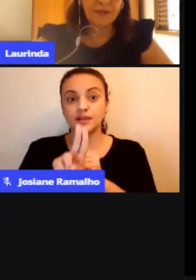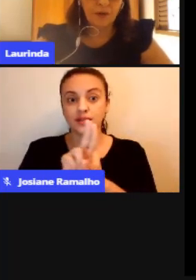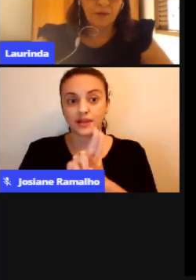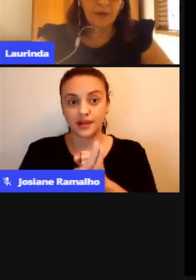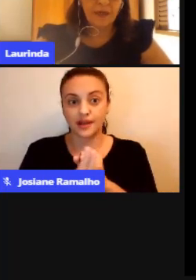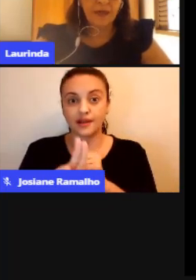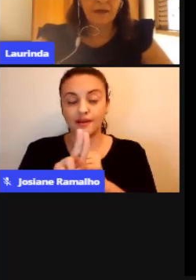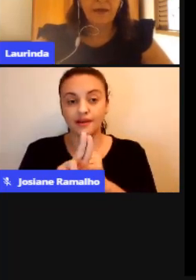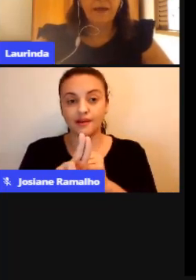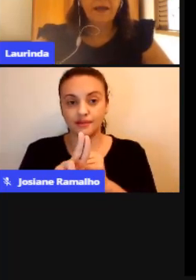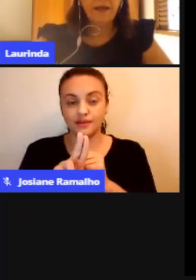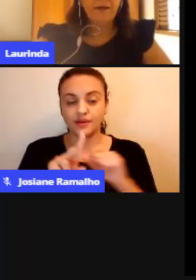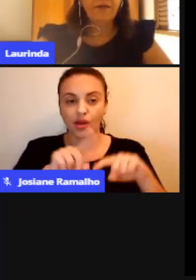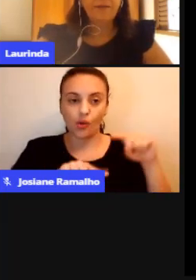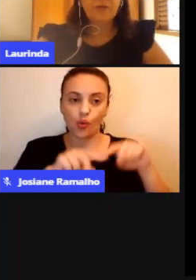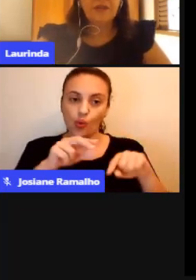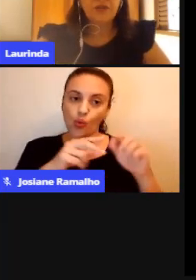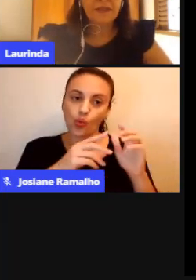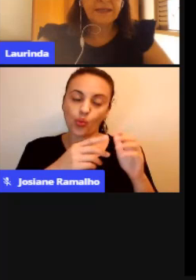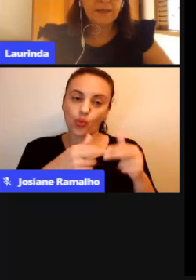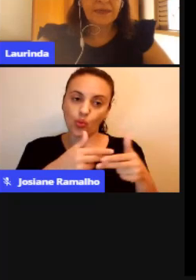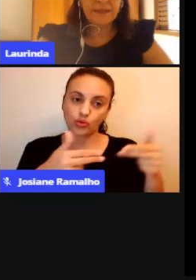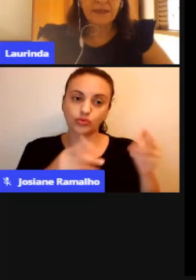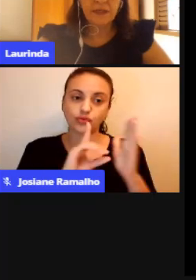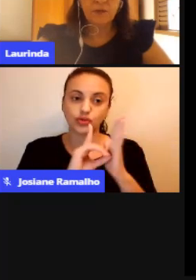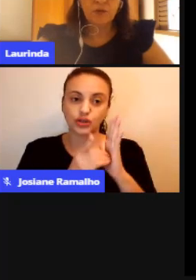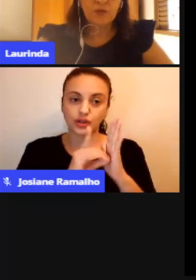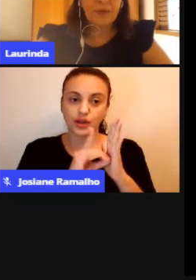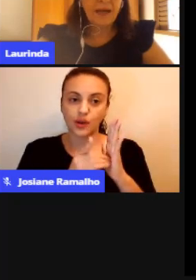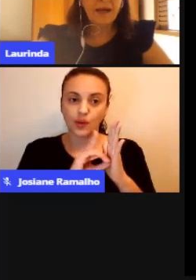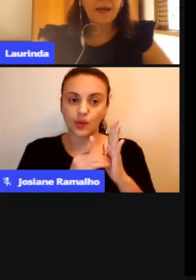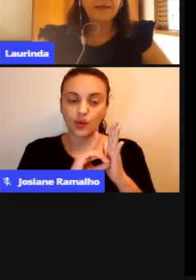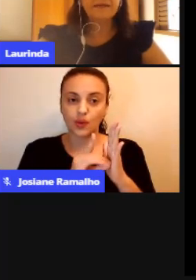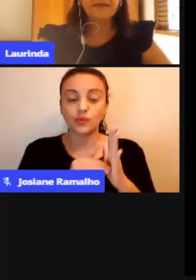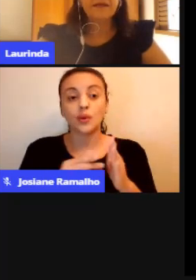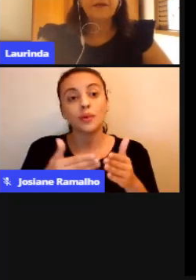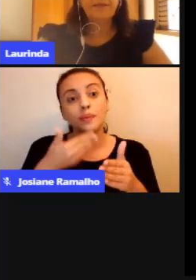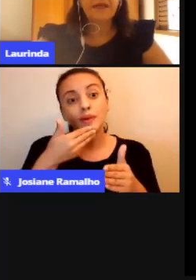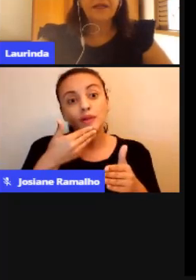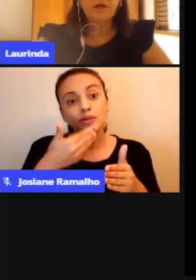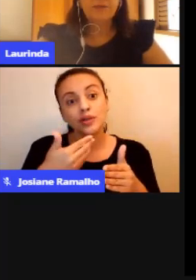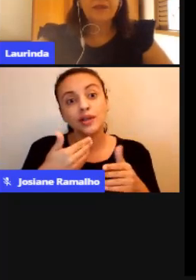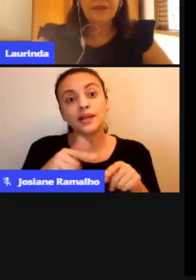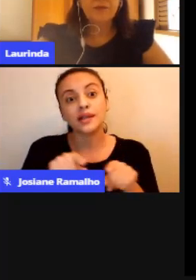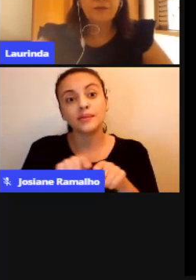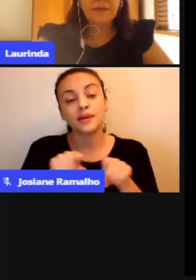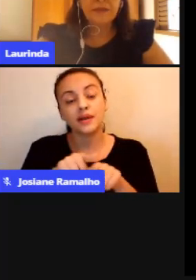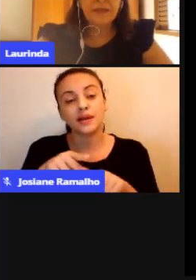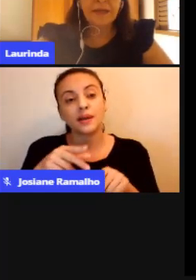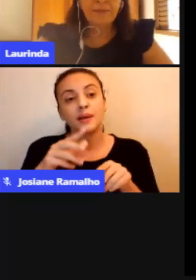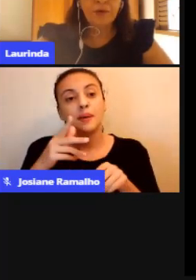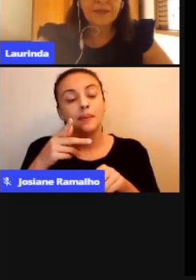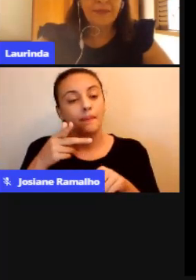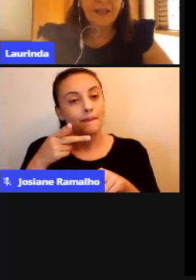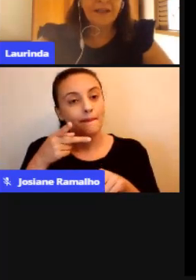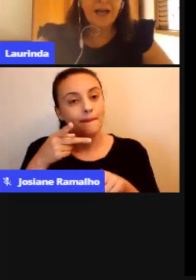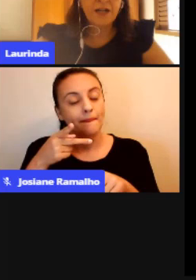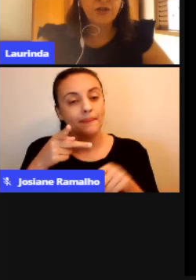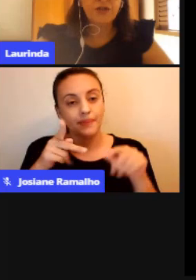recurso digital, né? Vamos pedir essa parceria com os pais, para que nós podemos ter